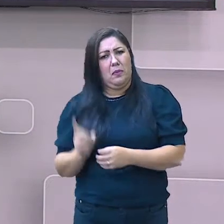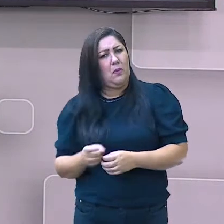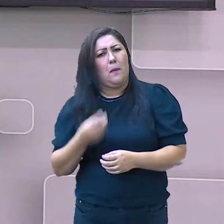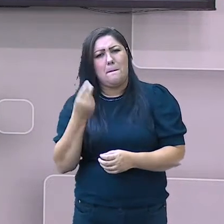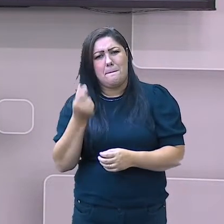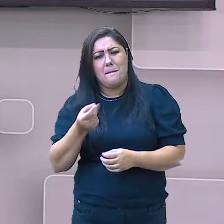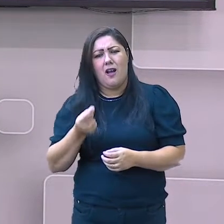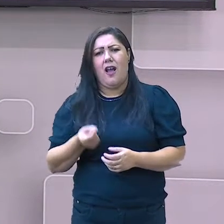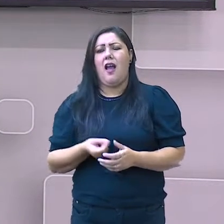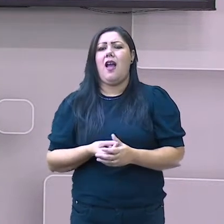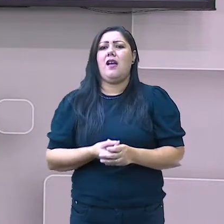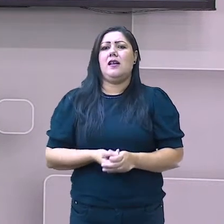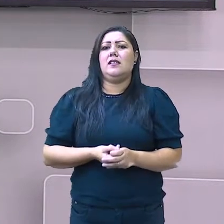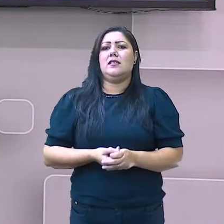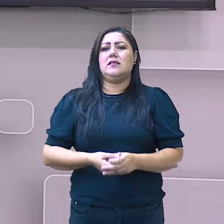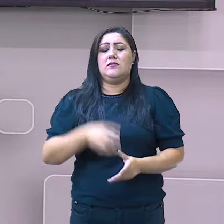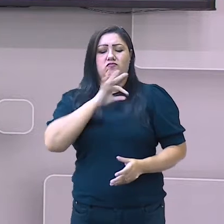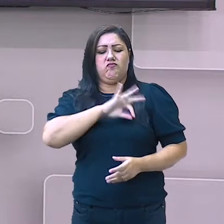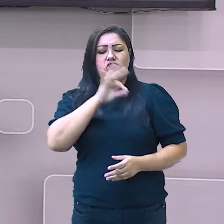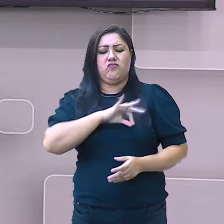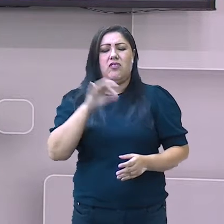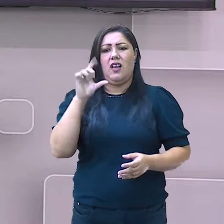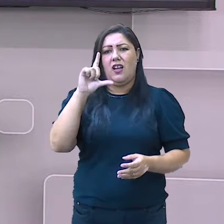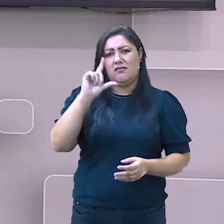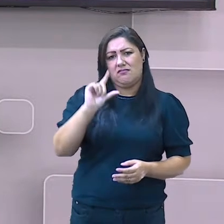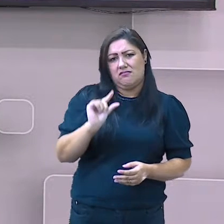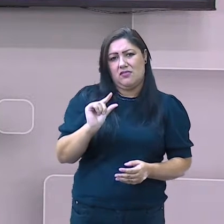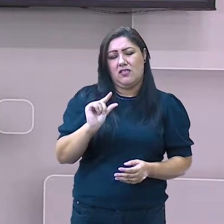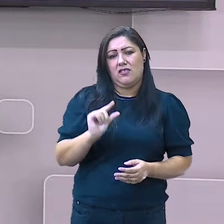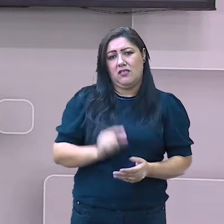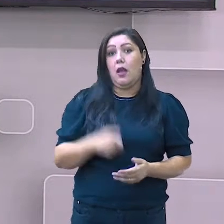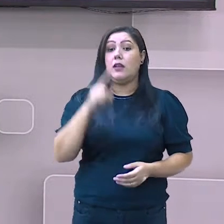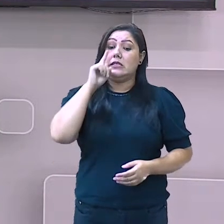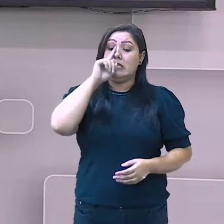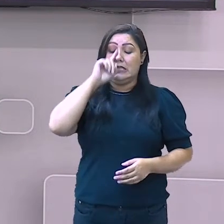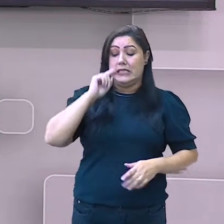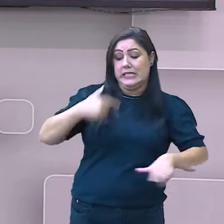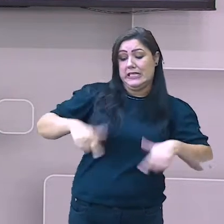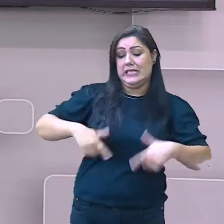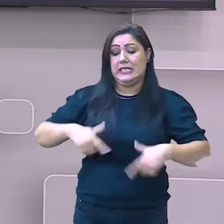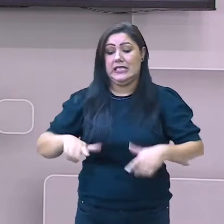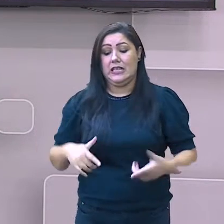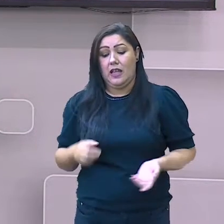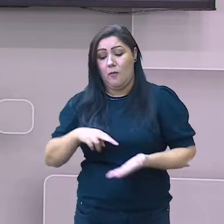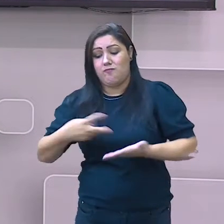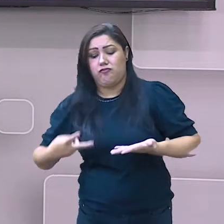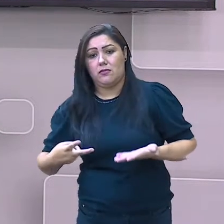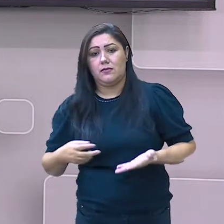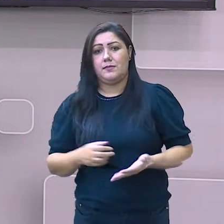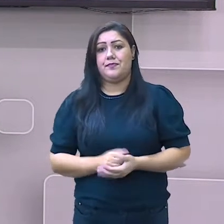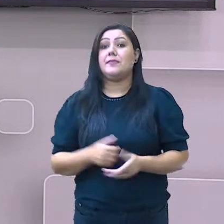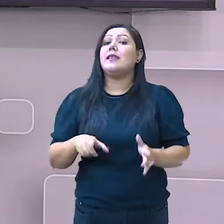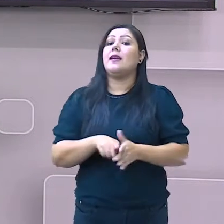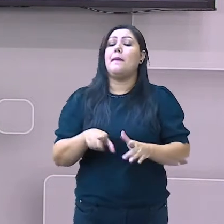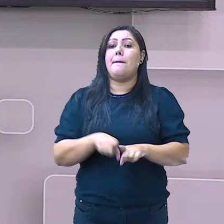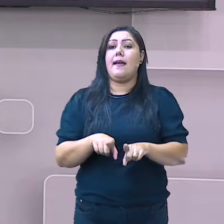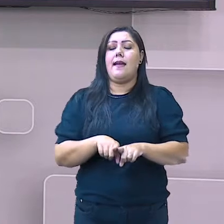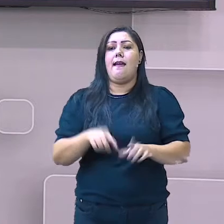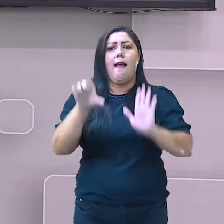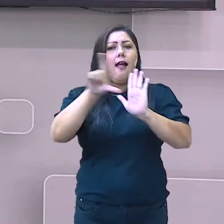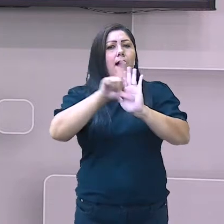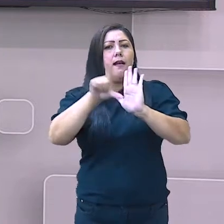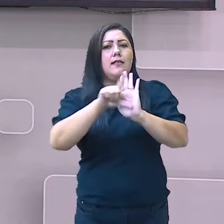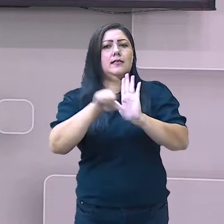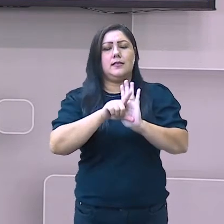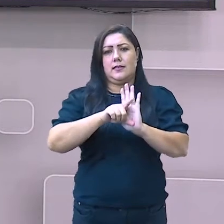e riscos de acidentes. Além disso, não havia legislação trabalhista, direito